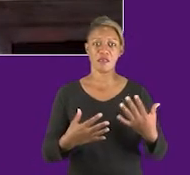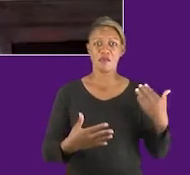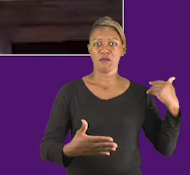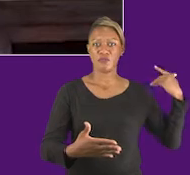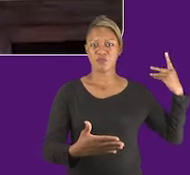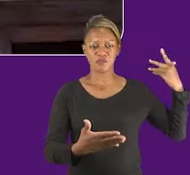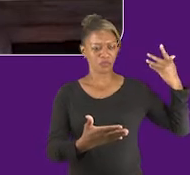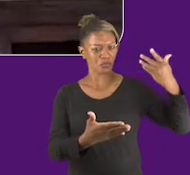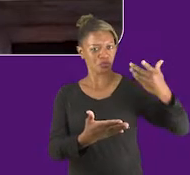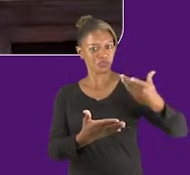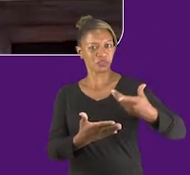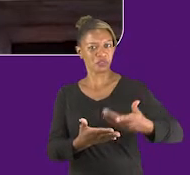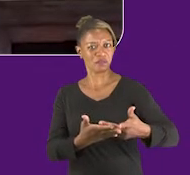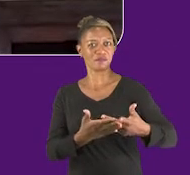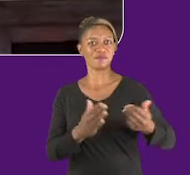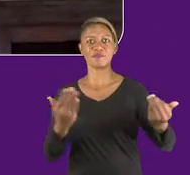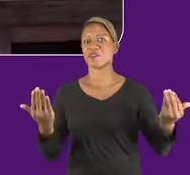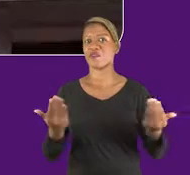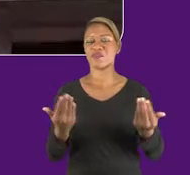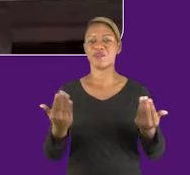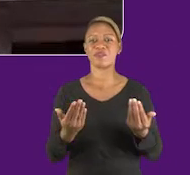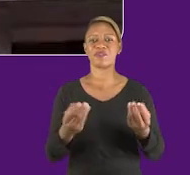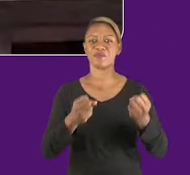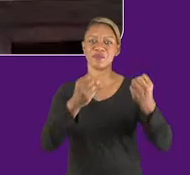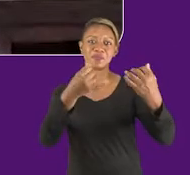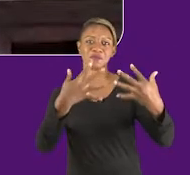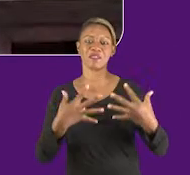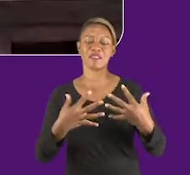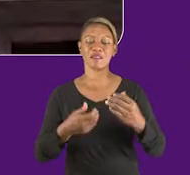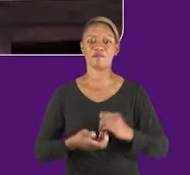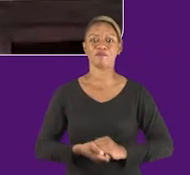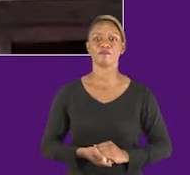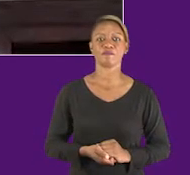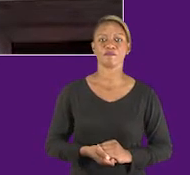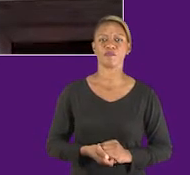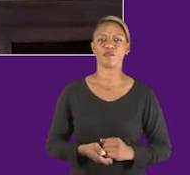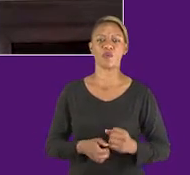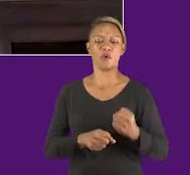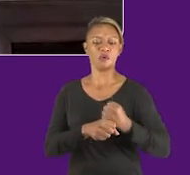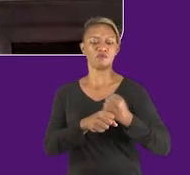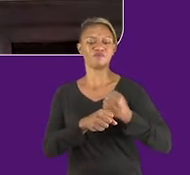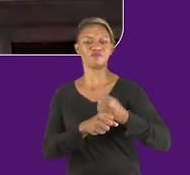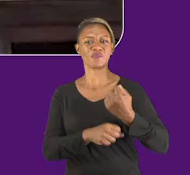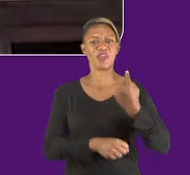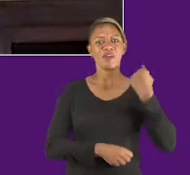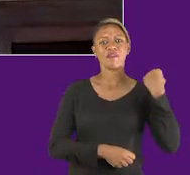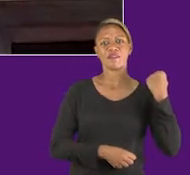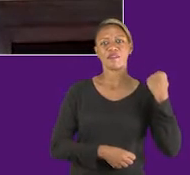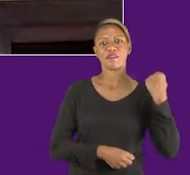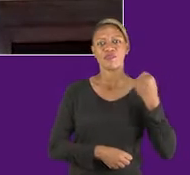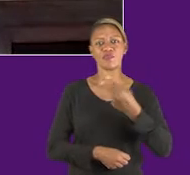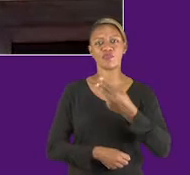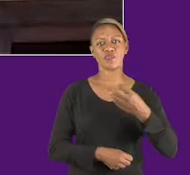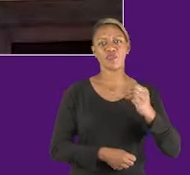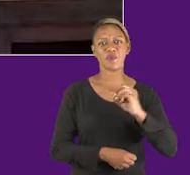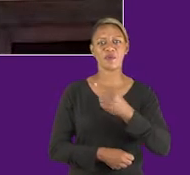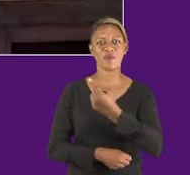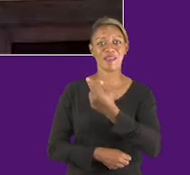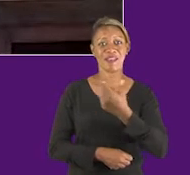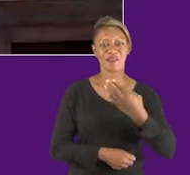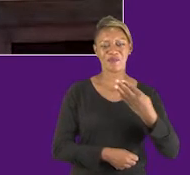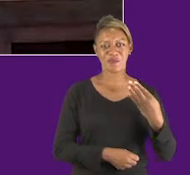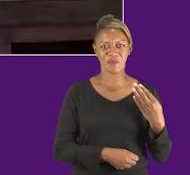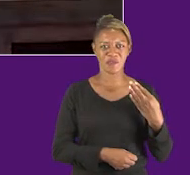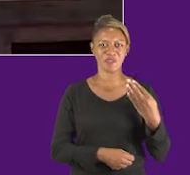é se olhar essa construção com design então alguns anos atrás especificamente a partir de 2014